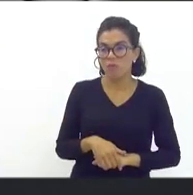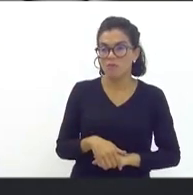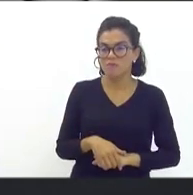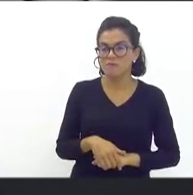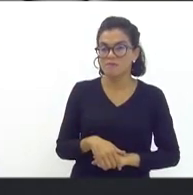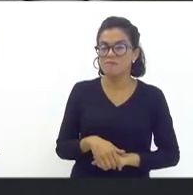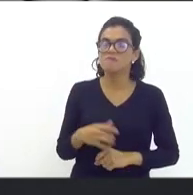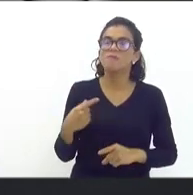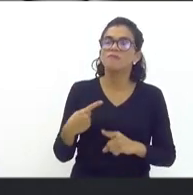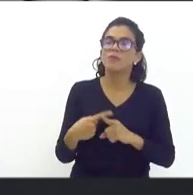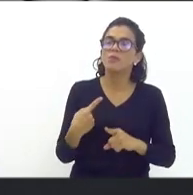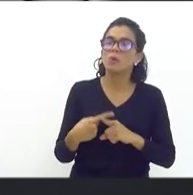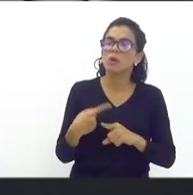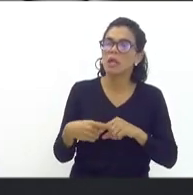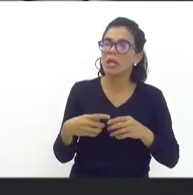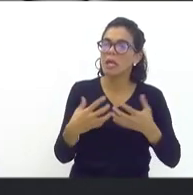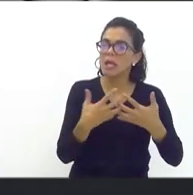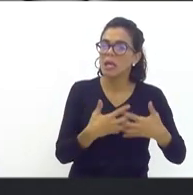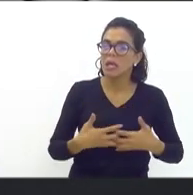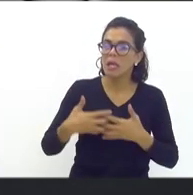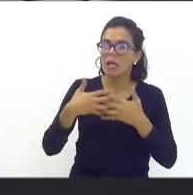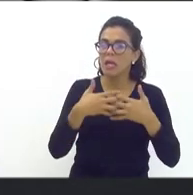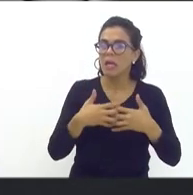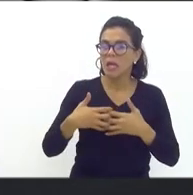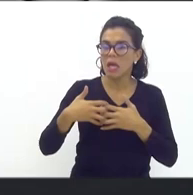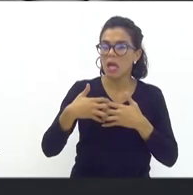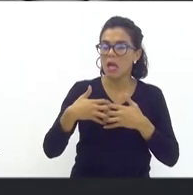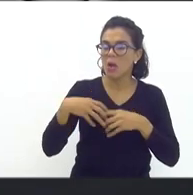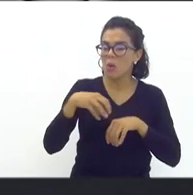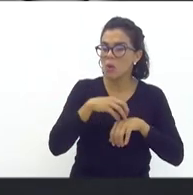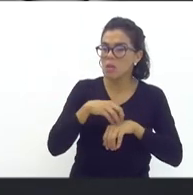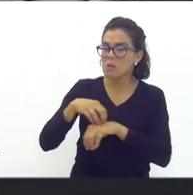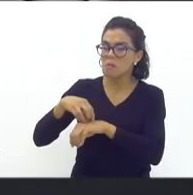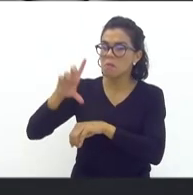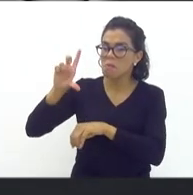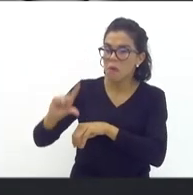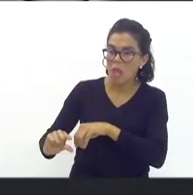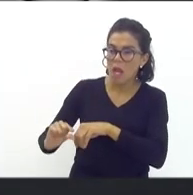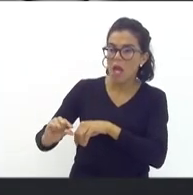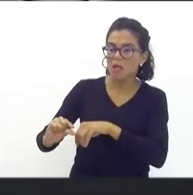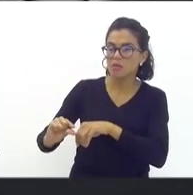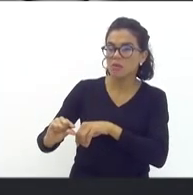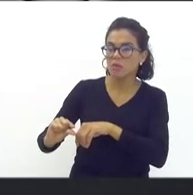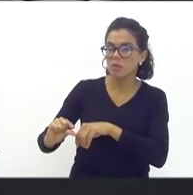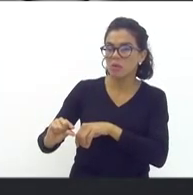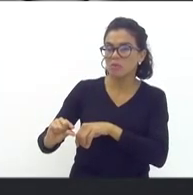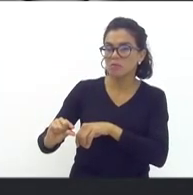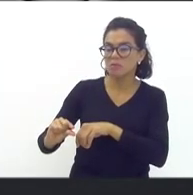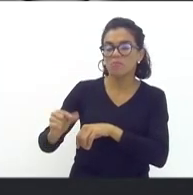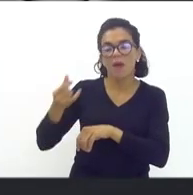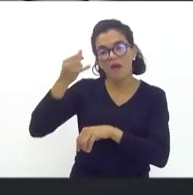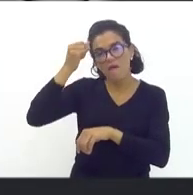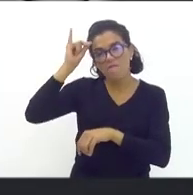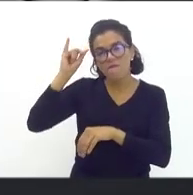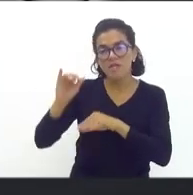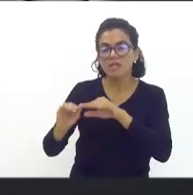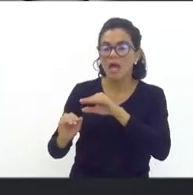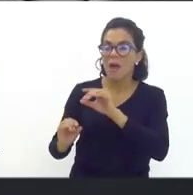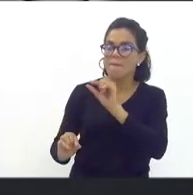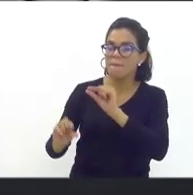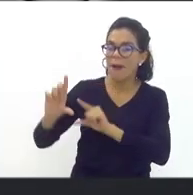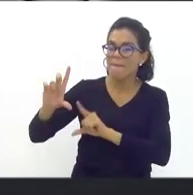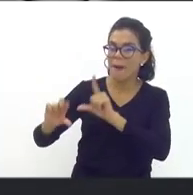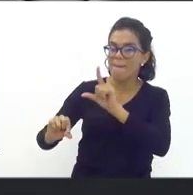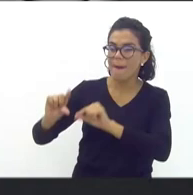por que que essas carretas não pode ser o custo ser mais barato para que não haja uma desigualdade do Consumidor